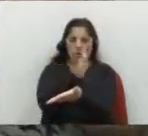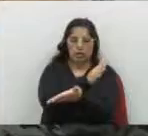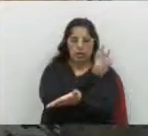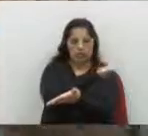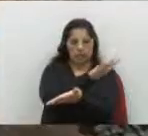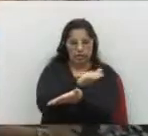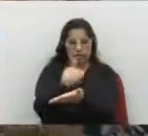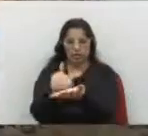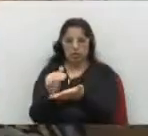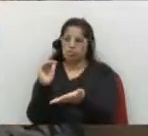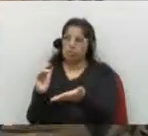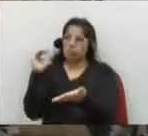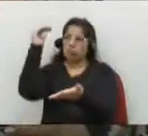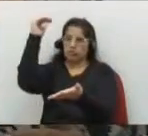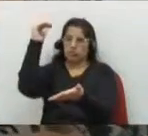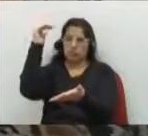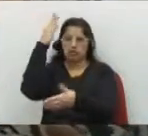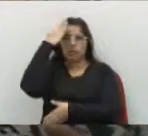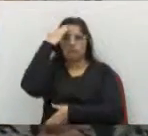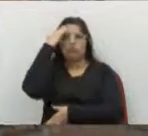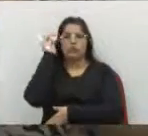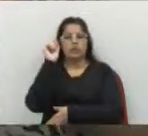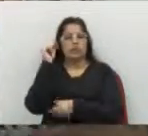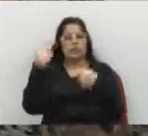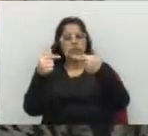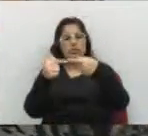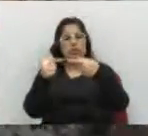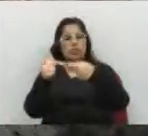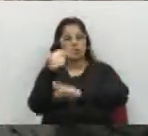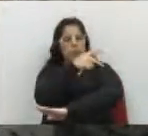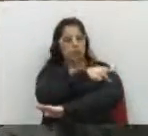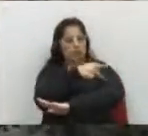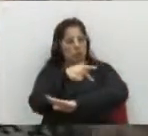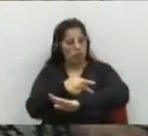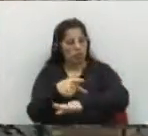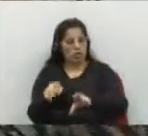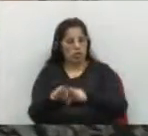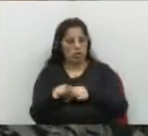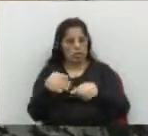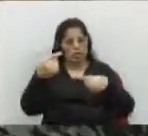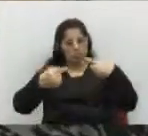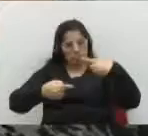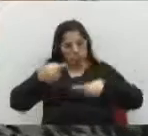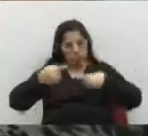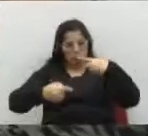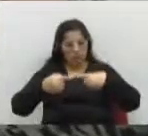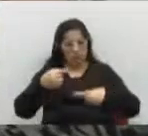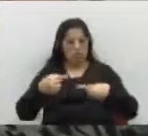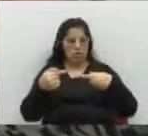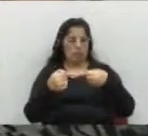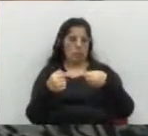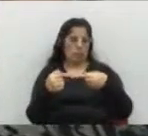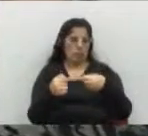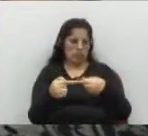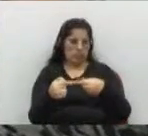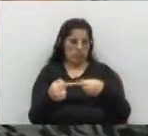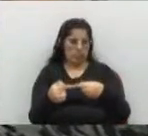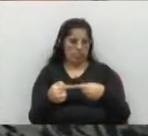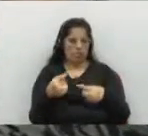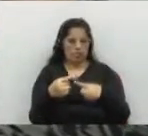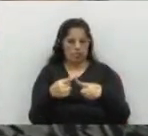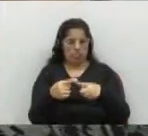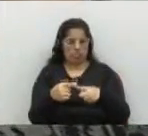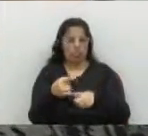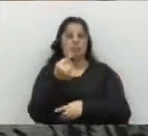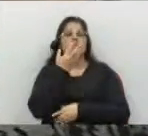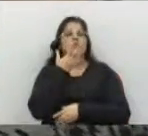onde se entende que pedagogicamente e politicamente é a questão mais correta para acontecer. Porque os índices da escola,